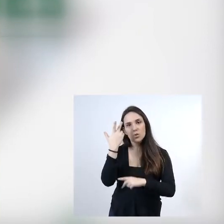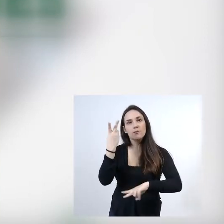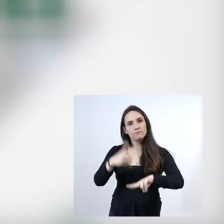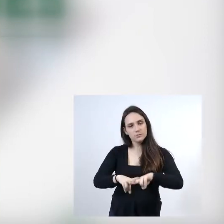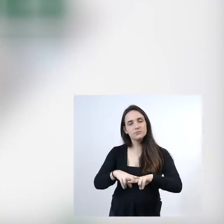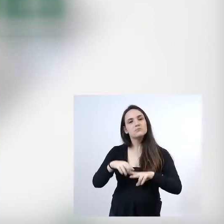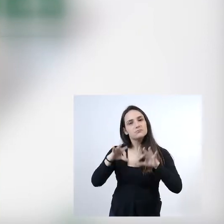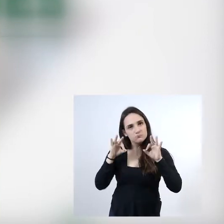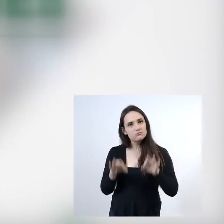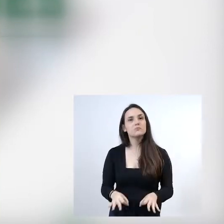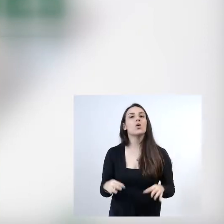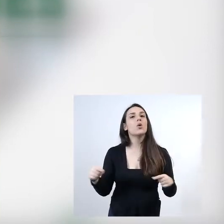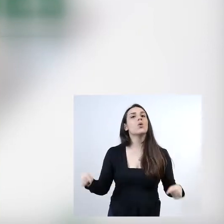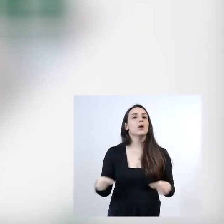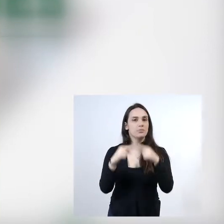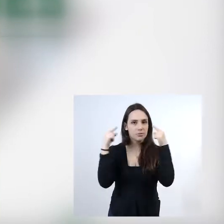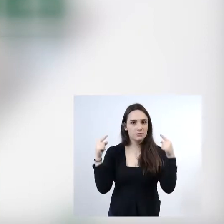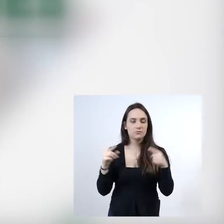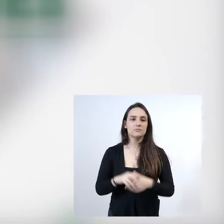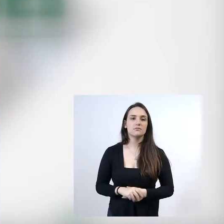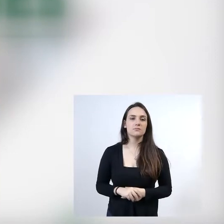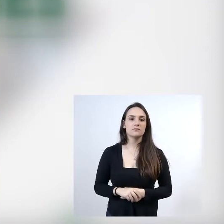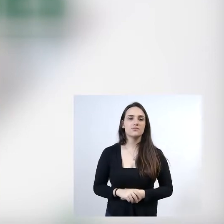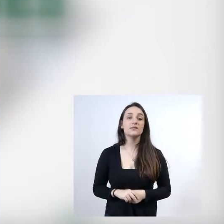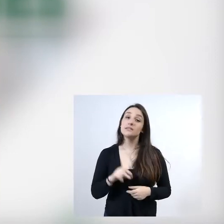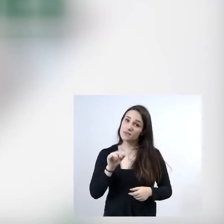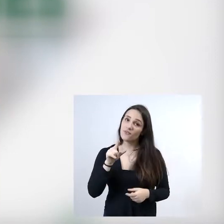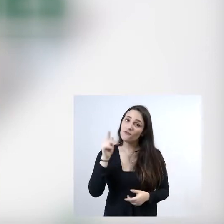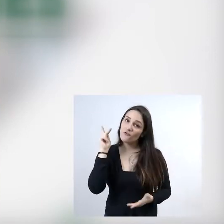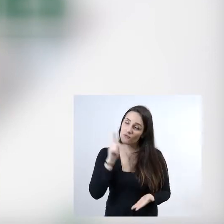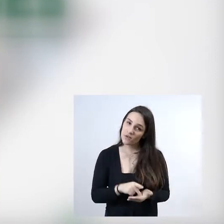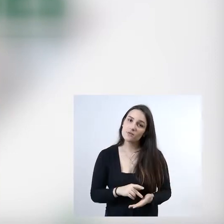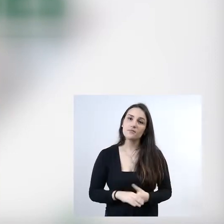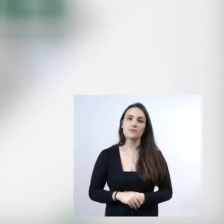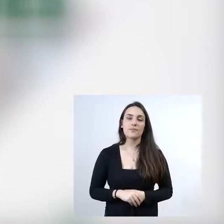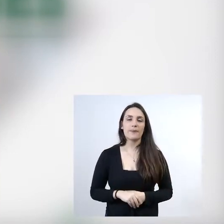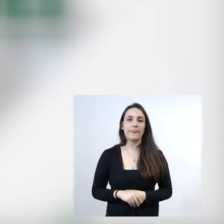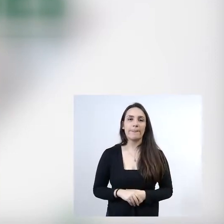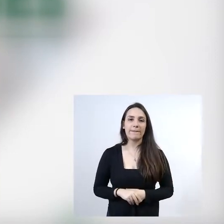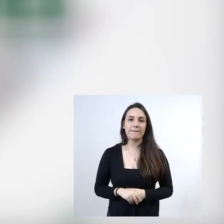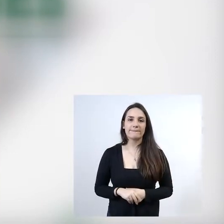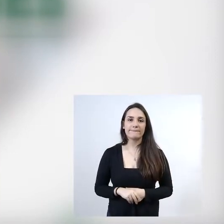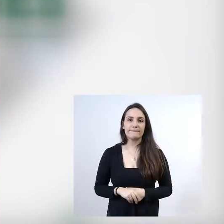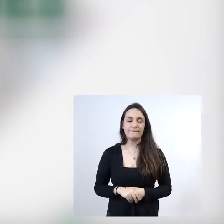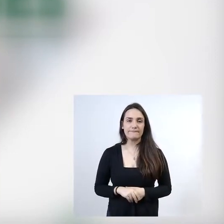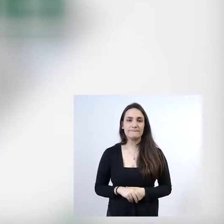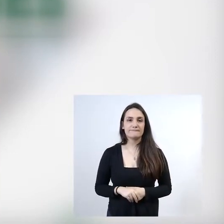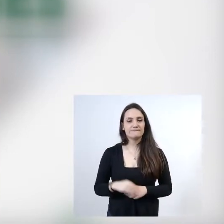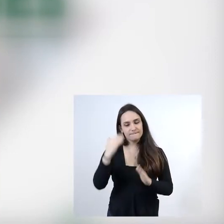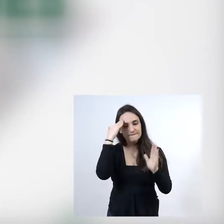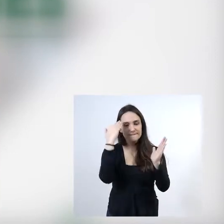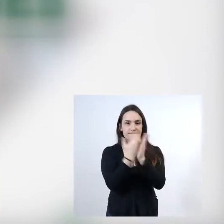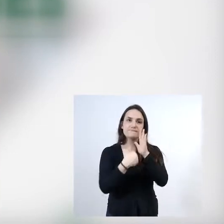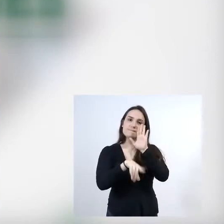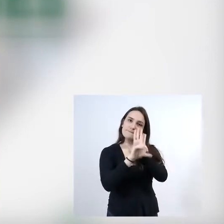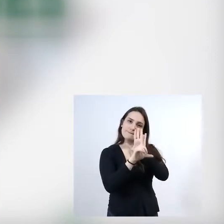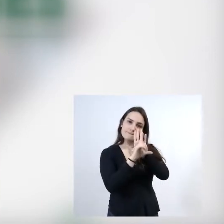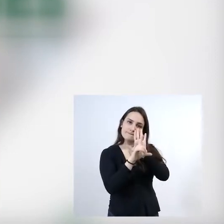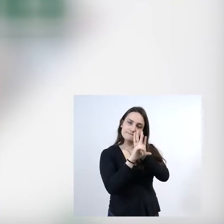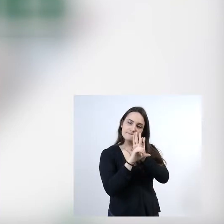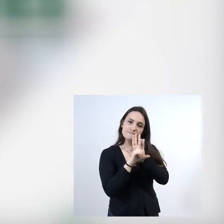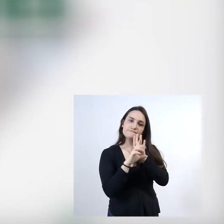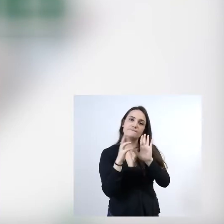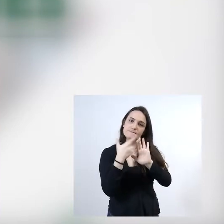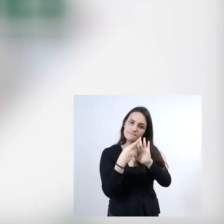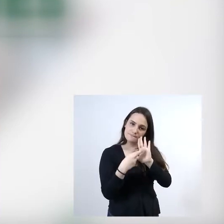sentença condenatória, se tudo correr dentro aí da legalidade, da normalidade,